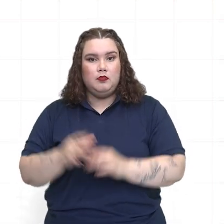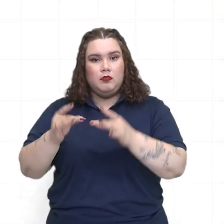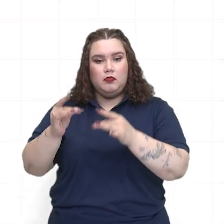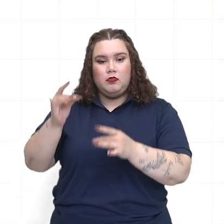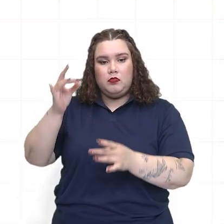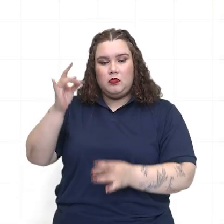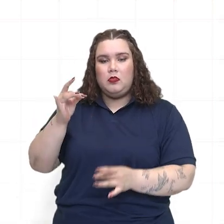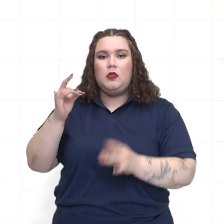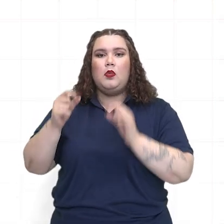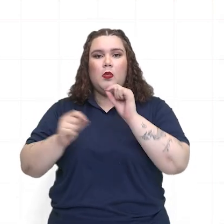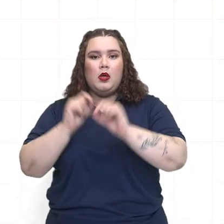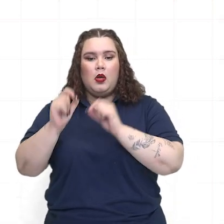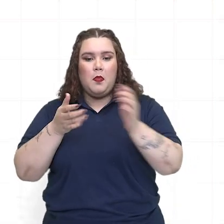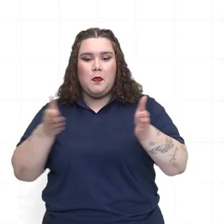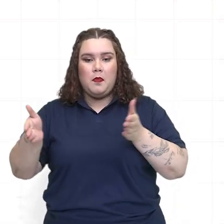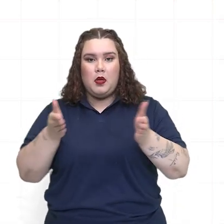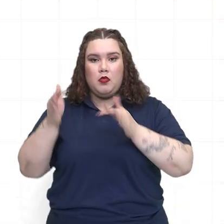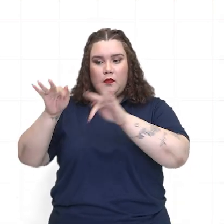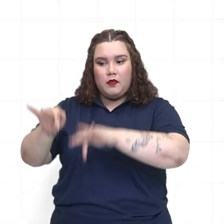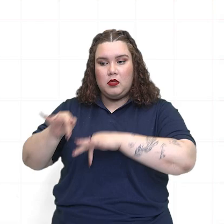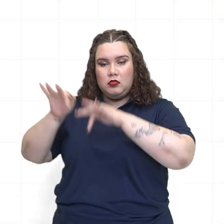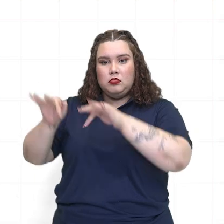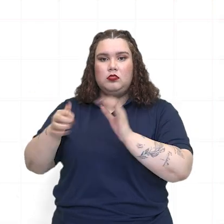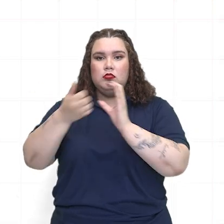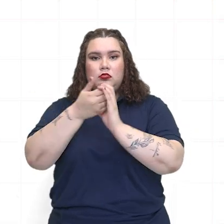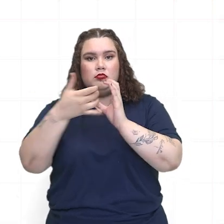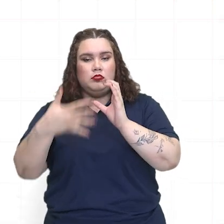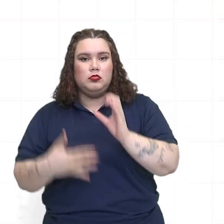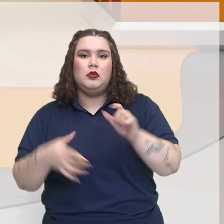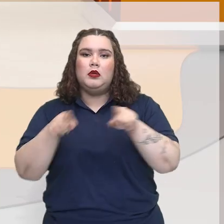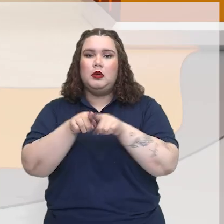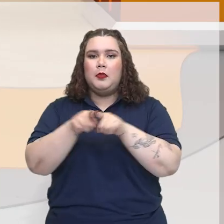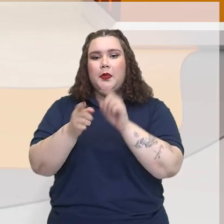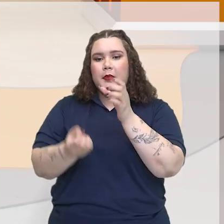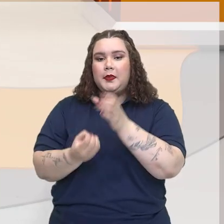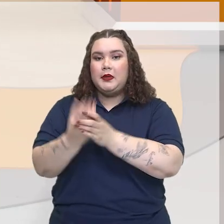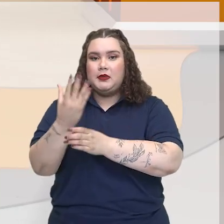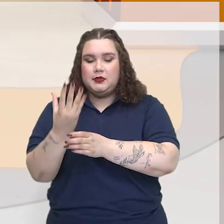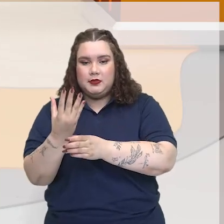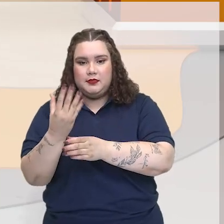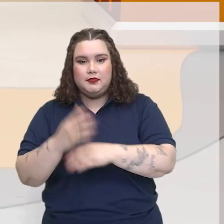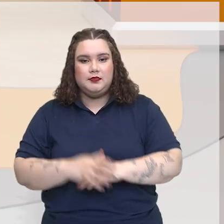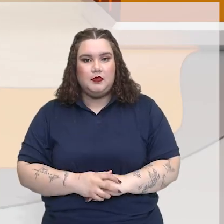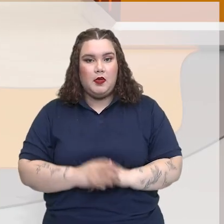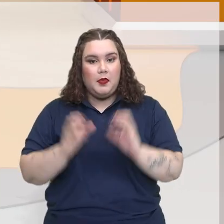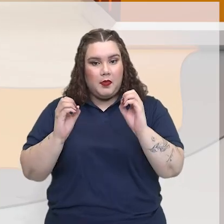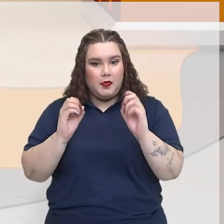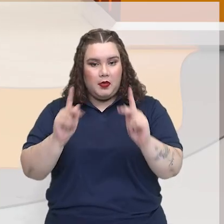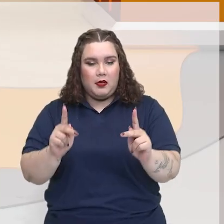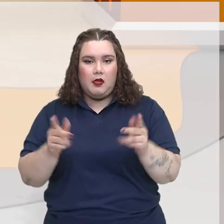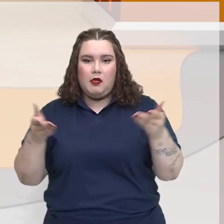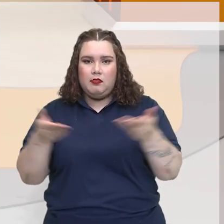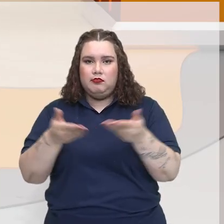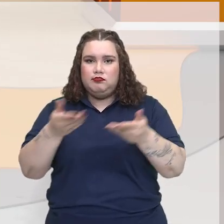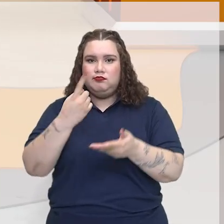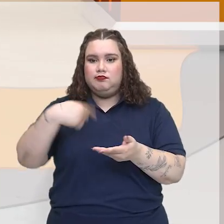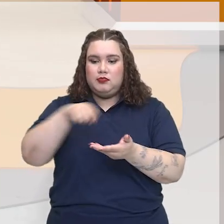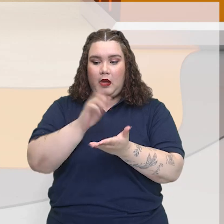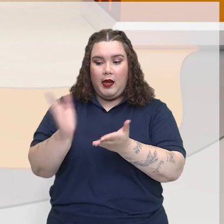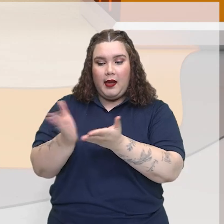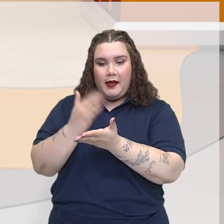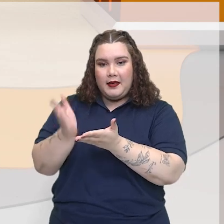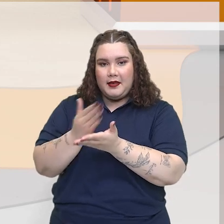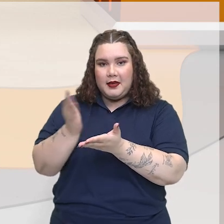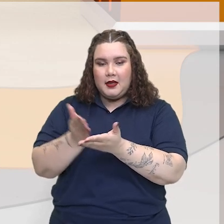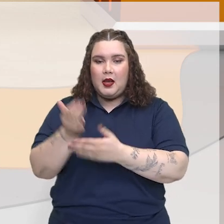feudal, origem do feudalismo, características do feudalismo. E agora você separa o seu caderno,